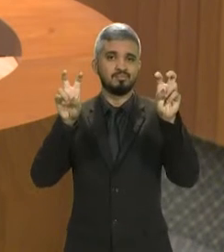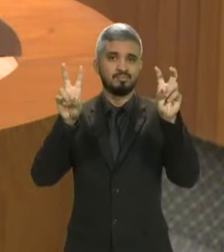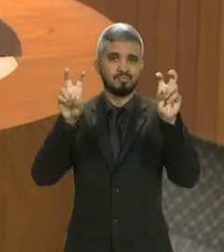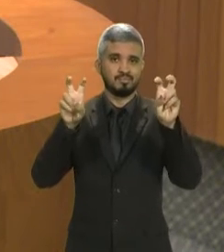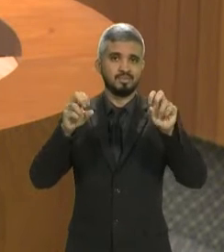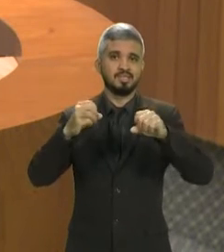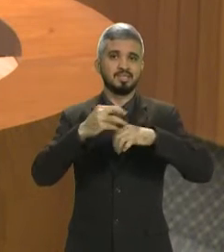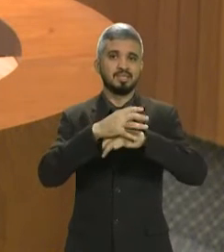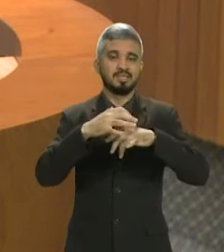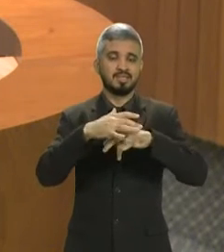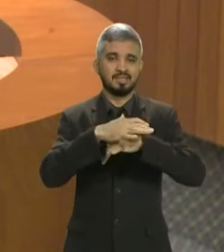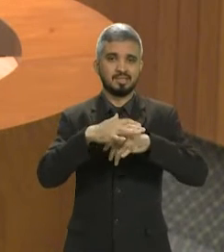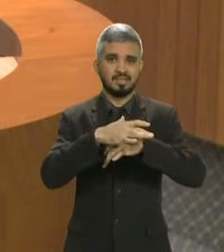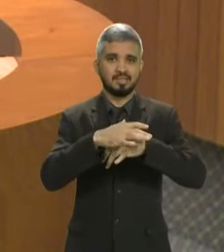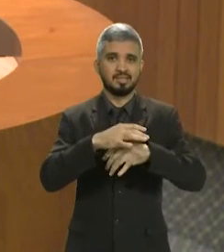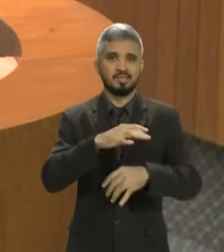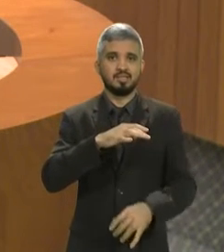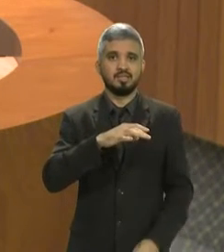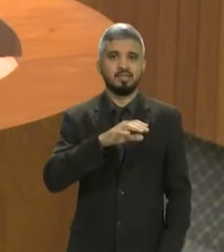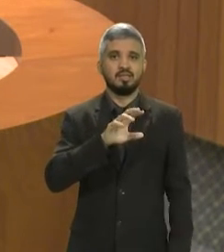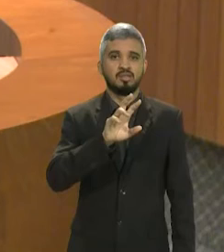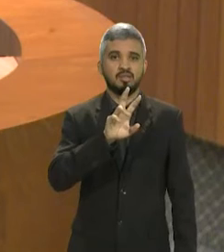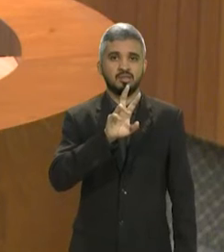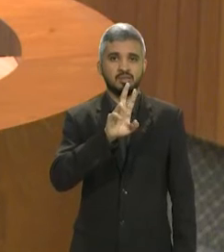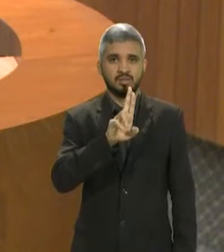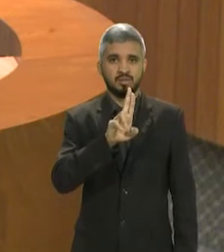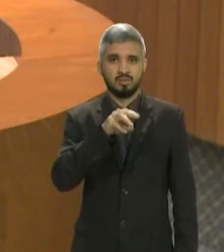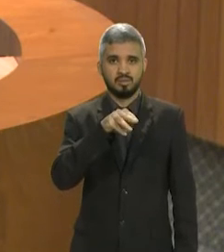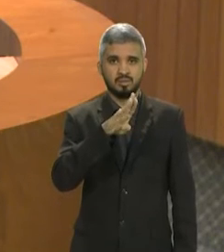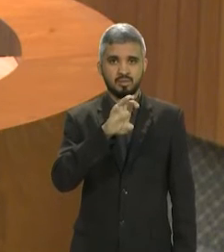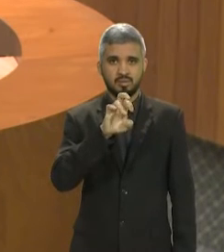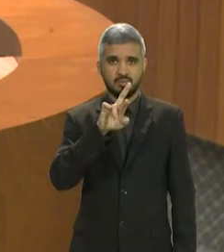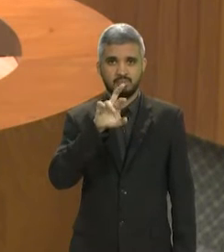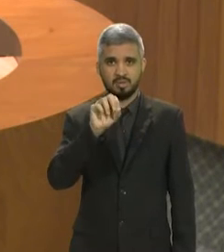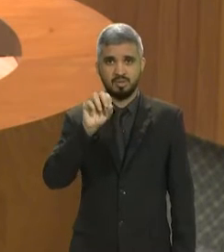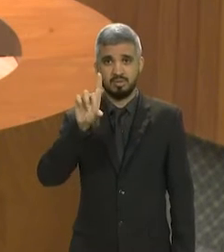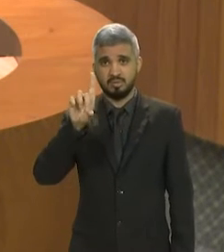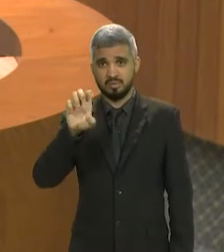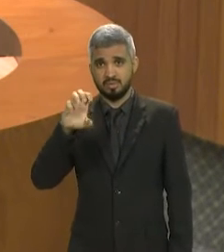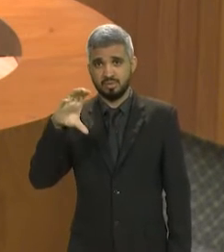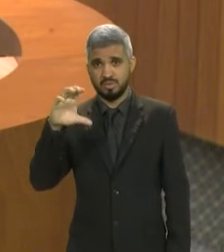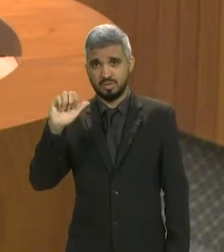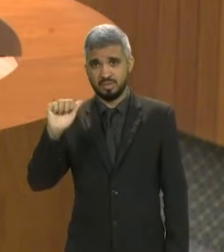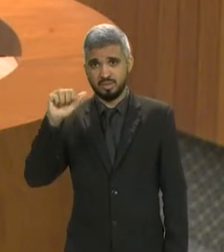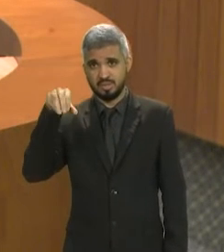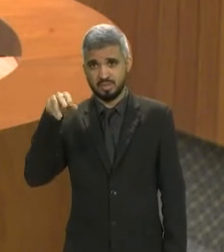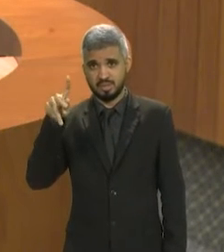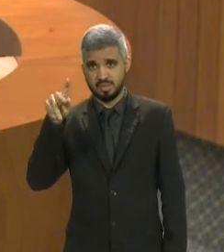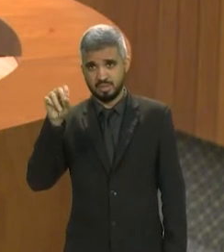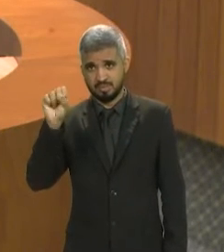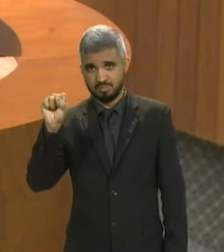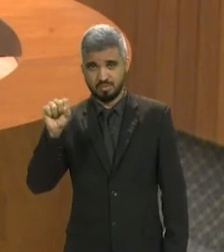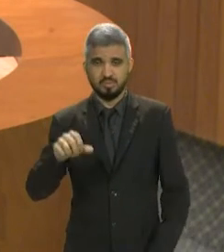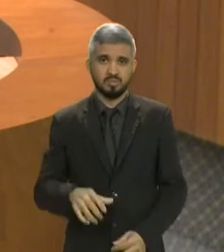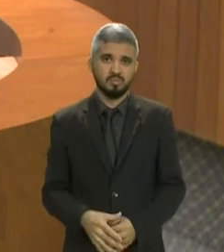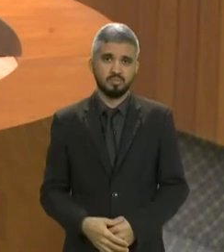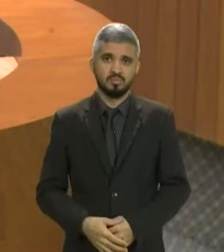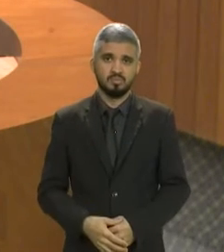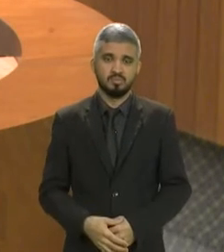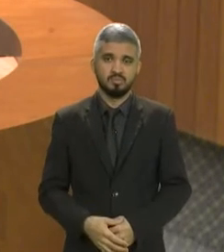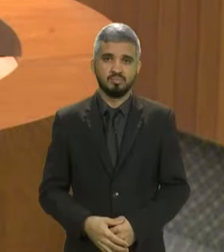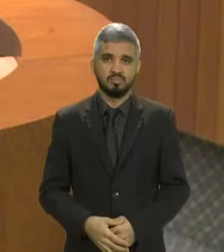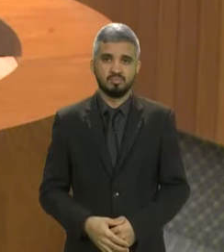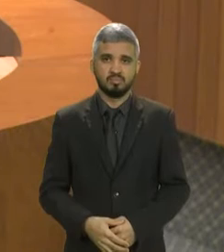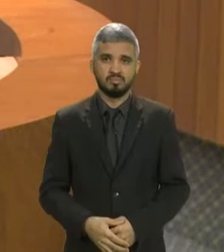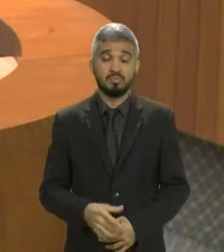de Urbano, de Humberto de Campos. E o que eu faço é um pedido simples. Nós temos